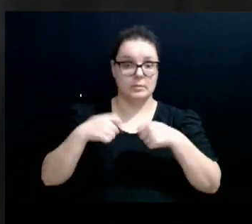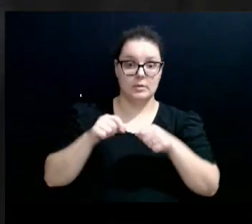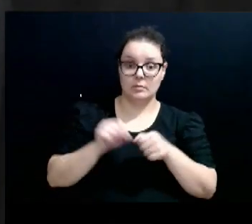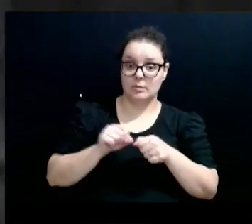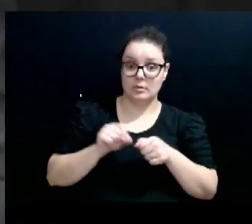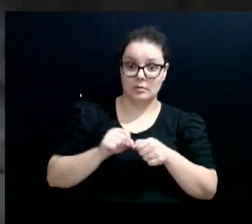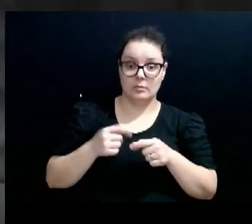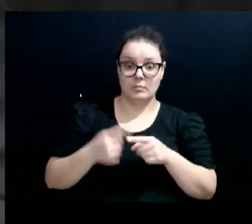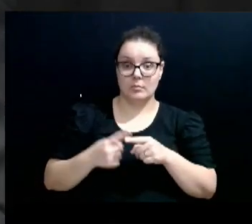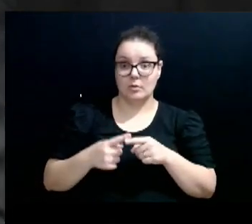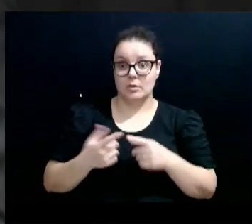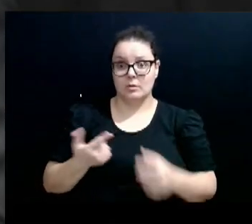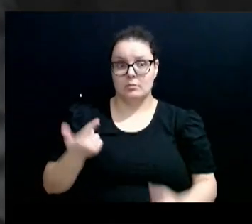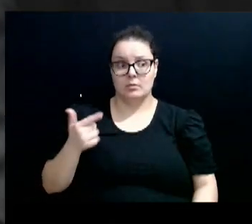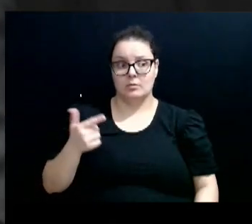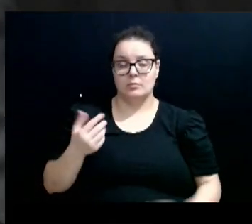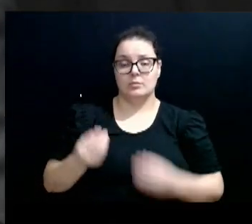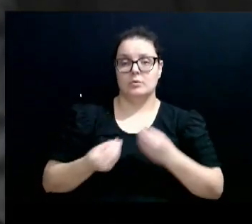tinha como